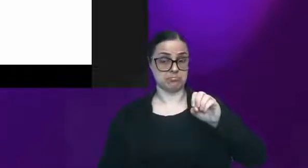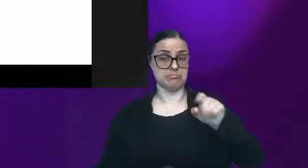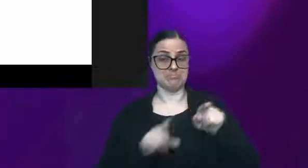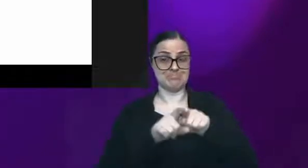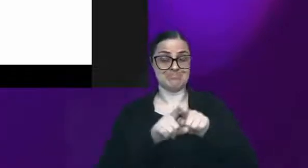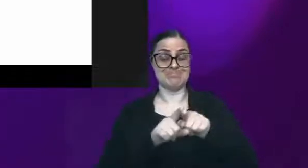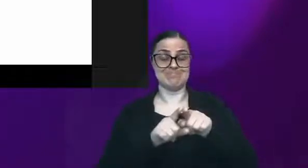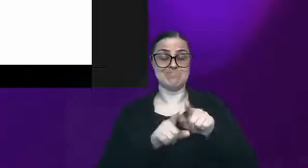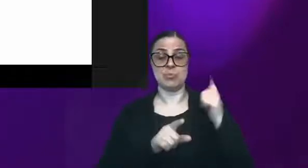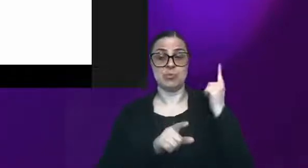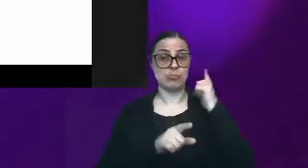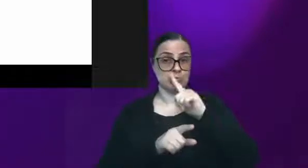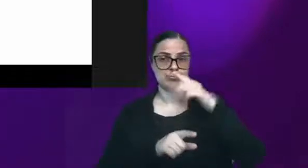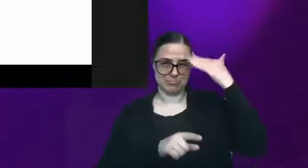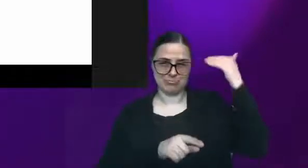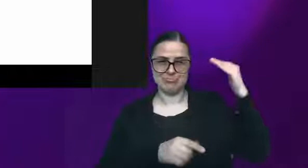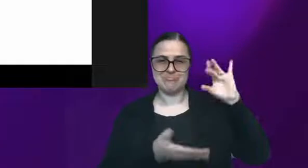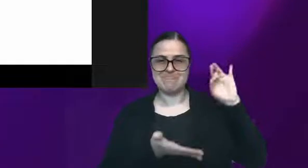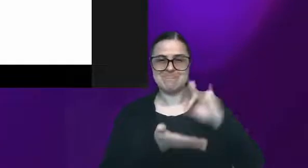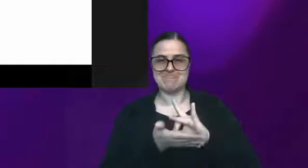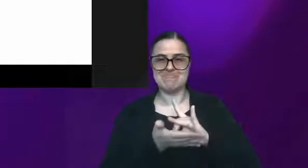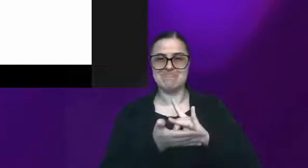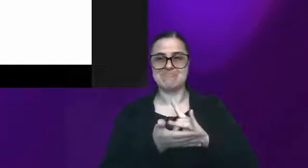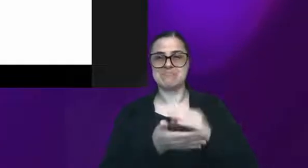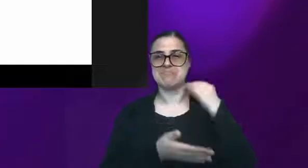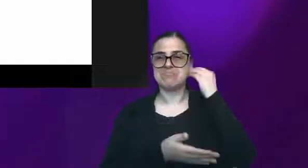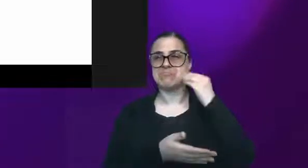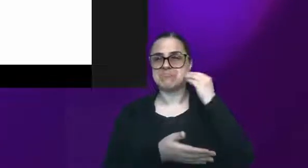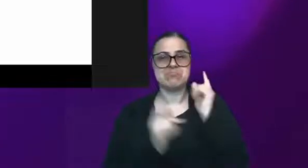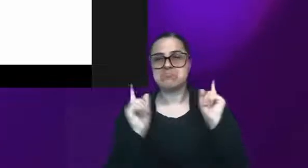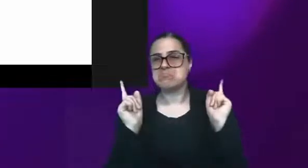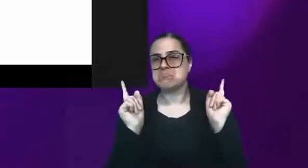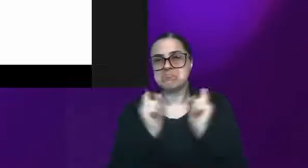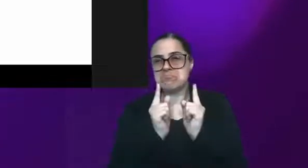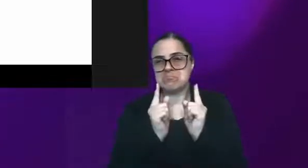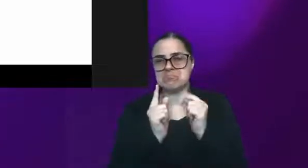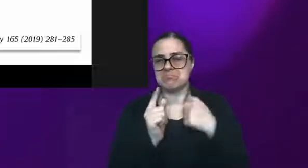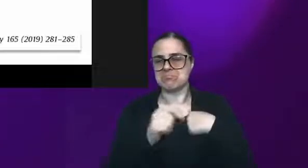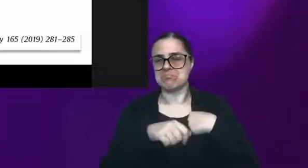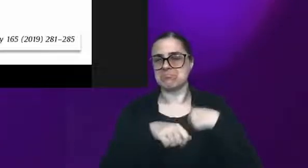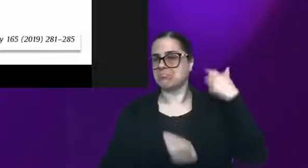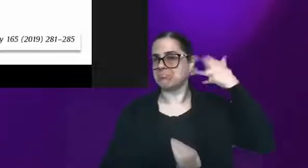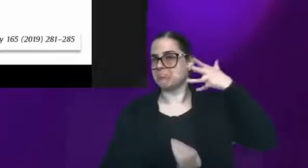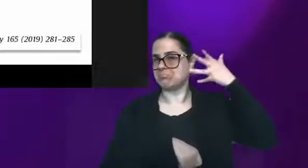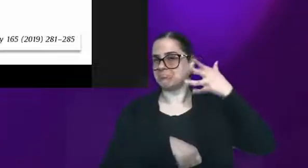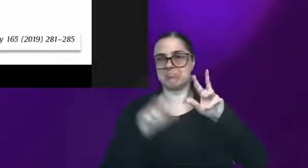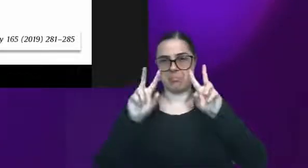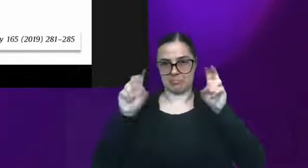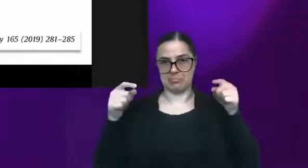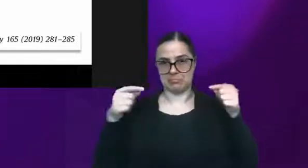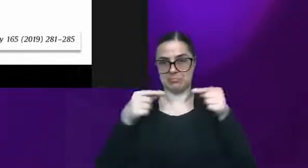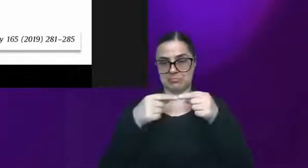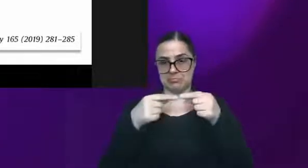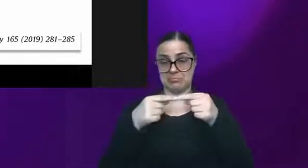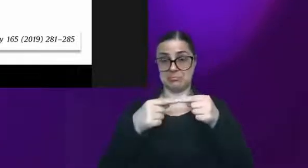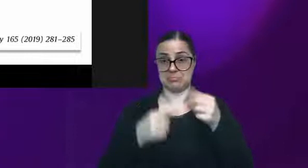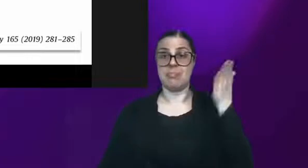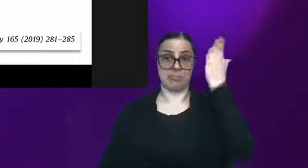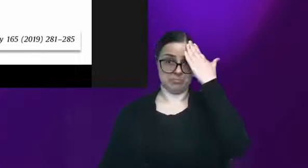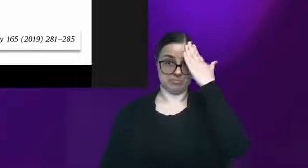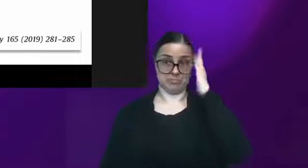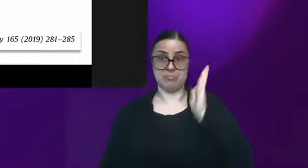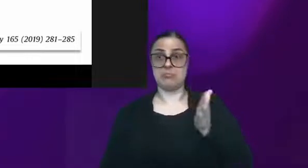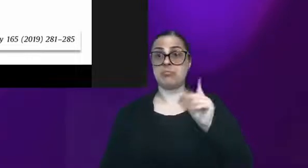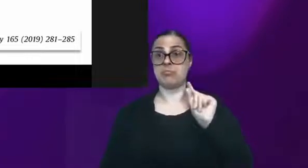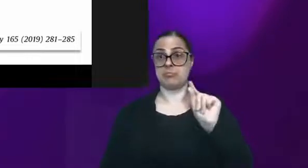portanto, a nossa experiência é muito curta e eu vou falar só muito brevemente deste assunto. O que nós sabemos